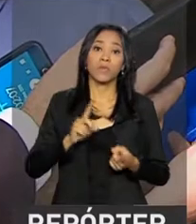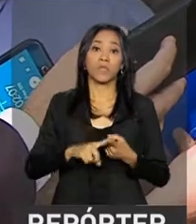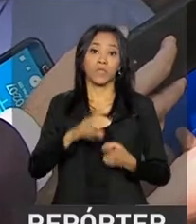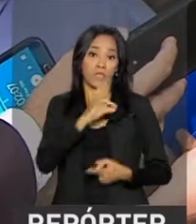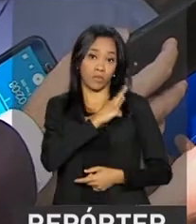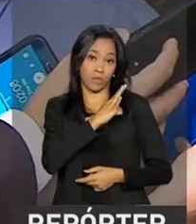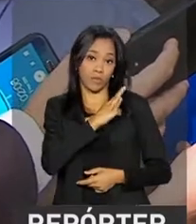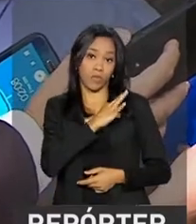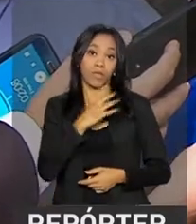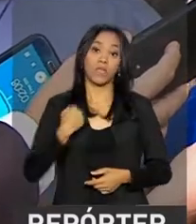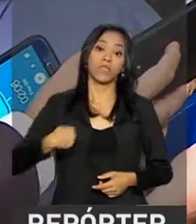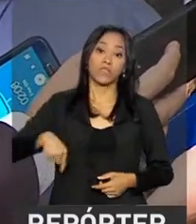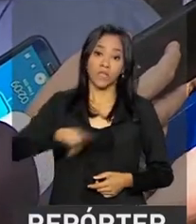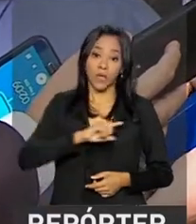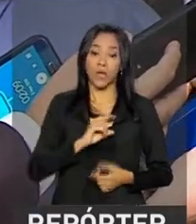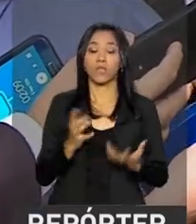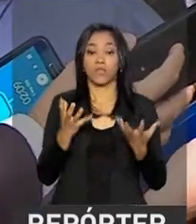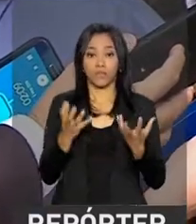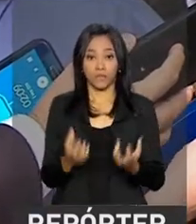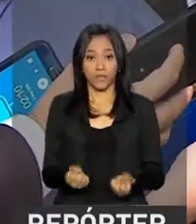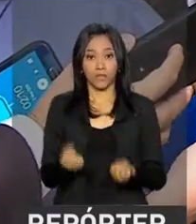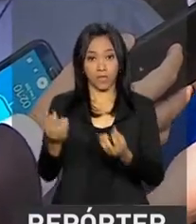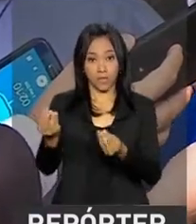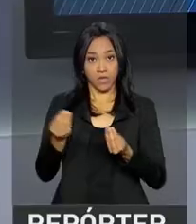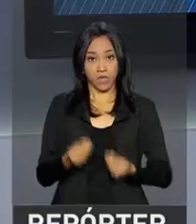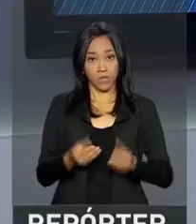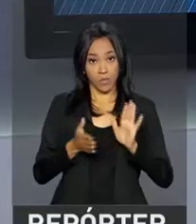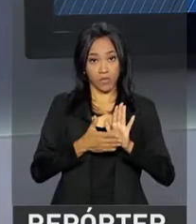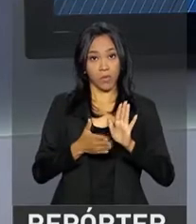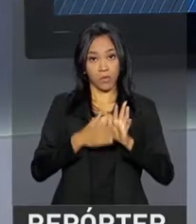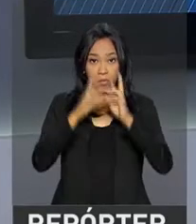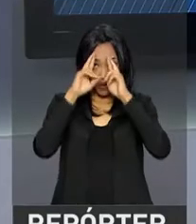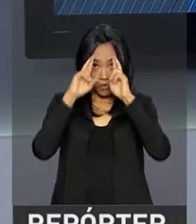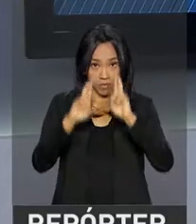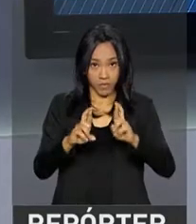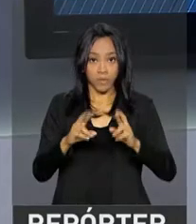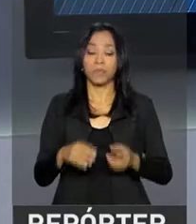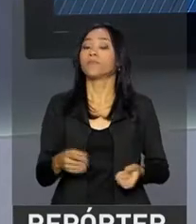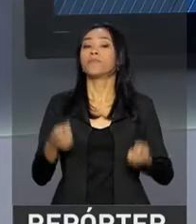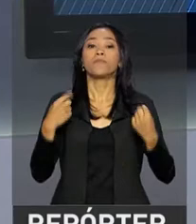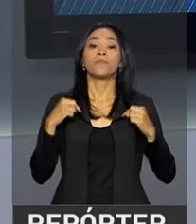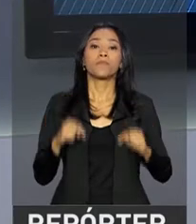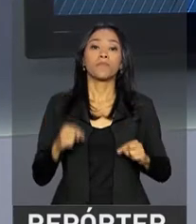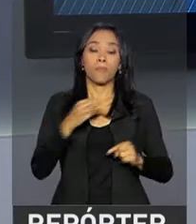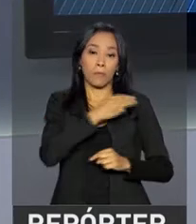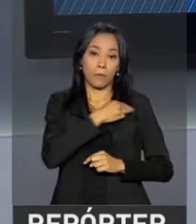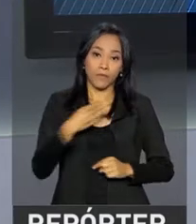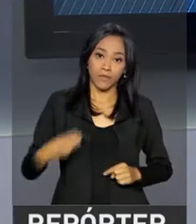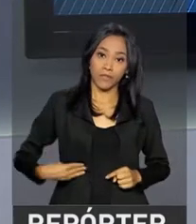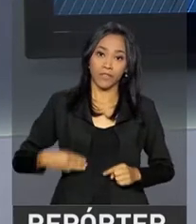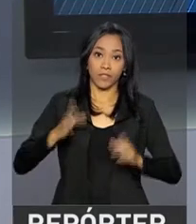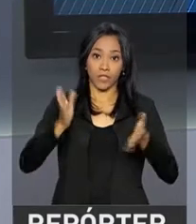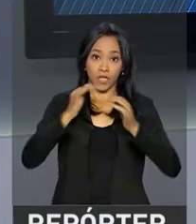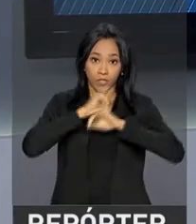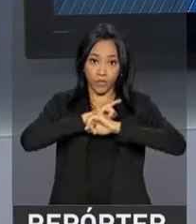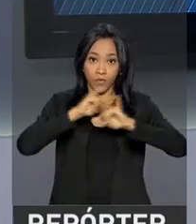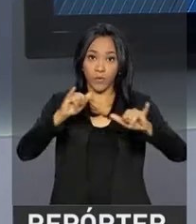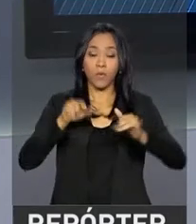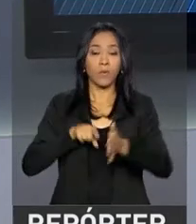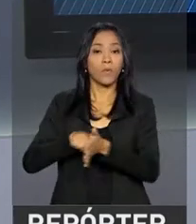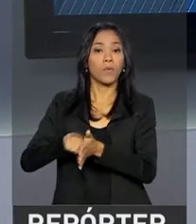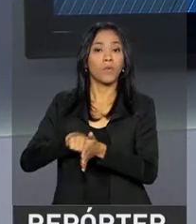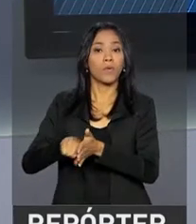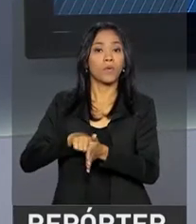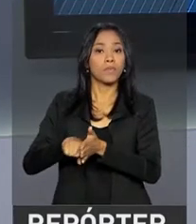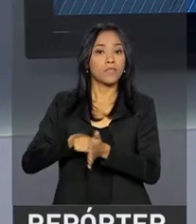nós receberemos essa proposta com respeito. O ministro divulgou ainda o resultado de uma pesquisa sobre a